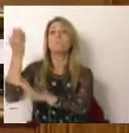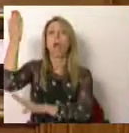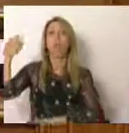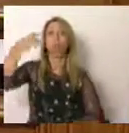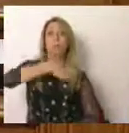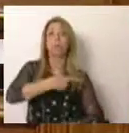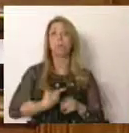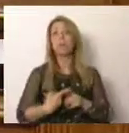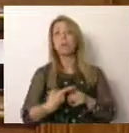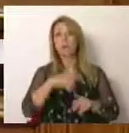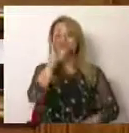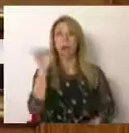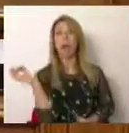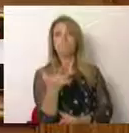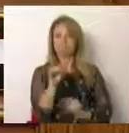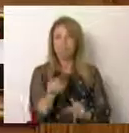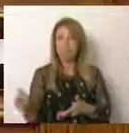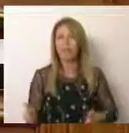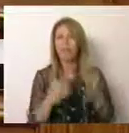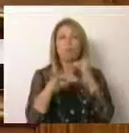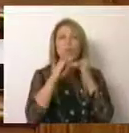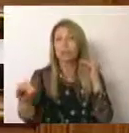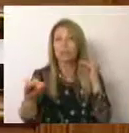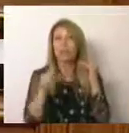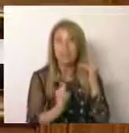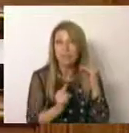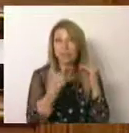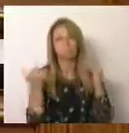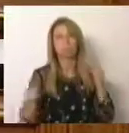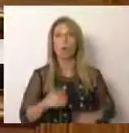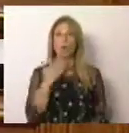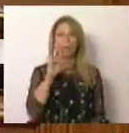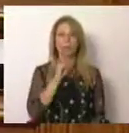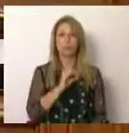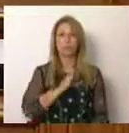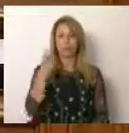relação aos interesses ambientais. E não pode ser esse o caminho da sustentabilidade. Muito obrigada, Sra. Presidente.